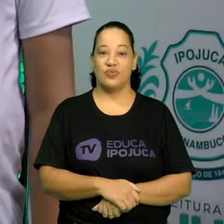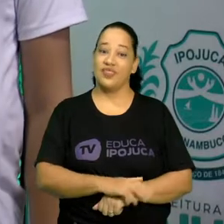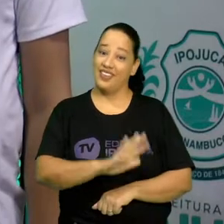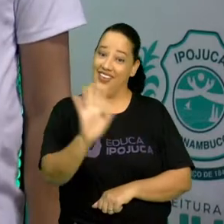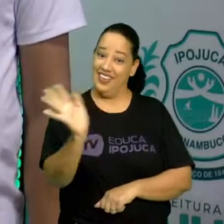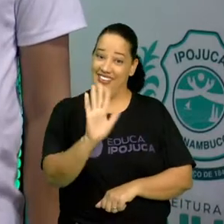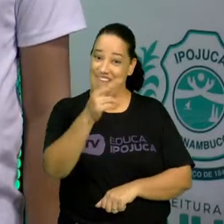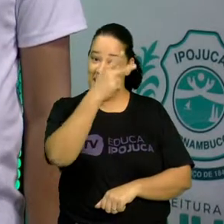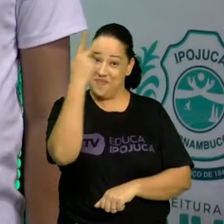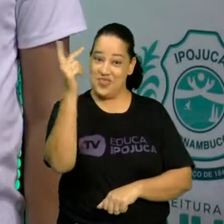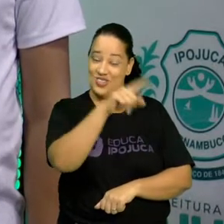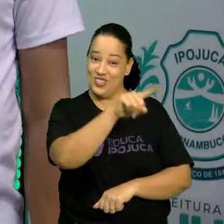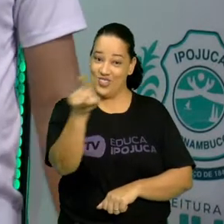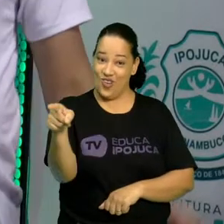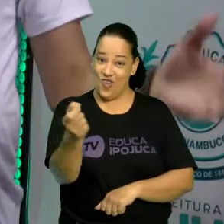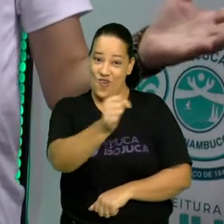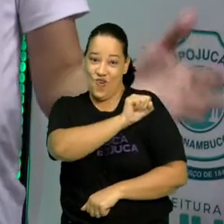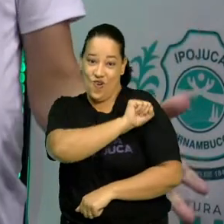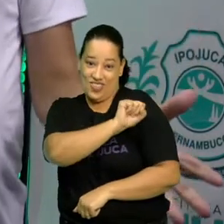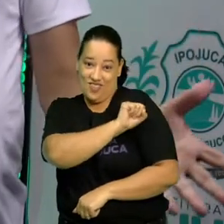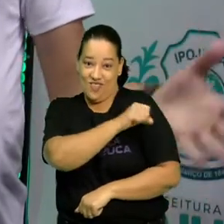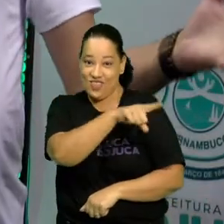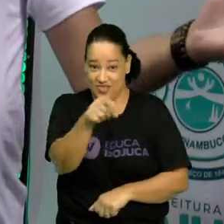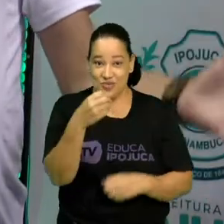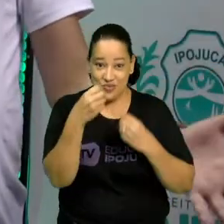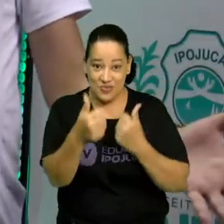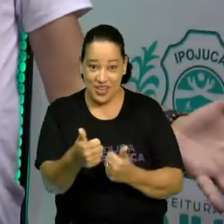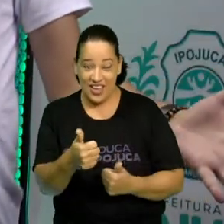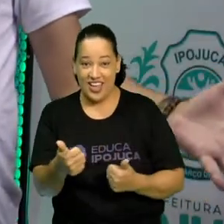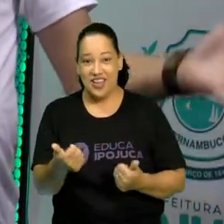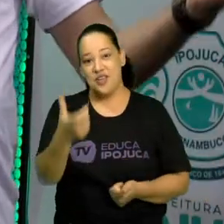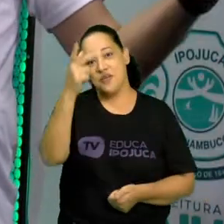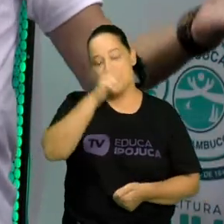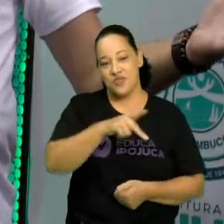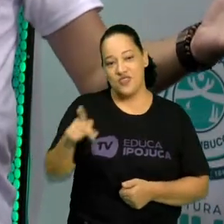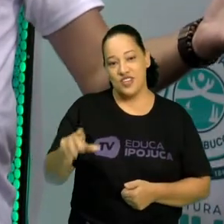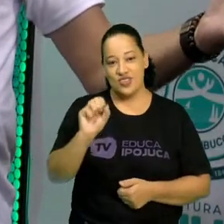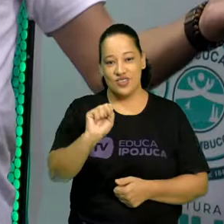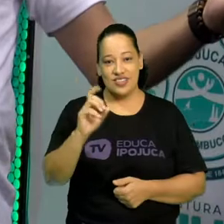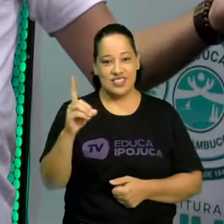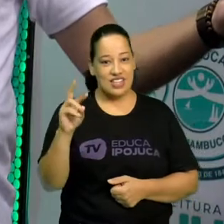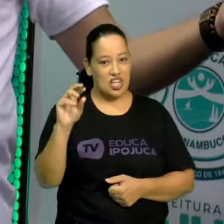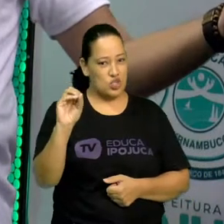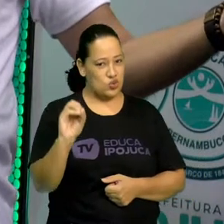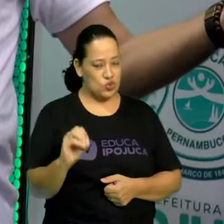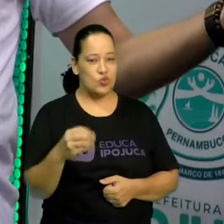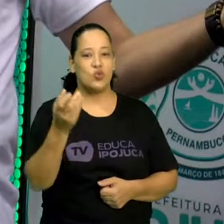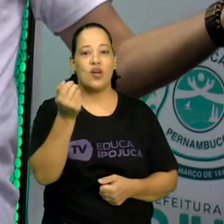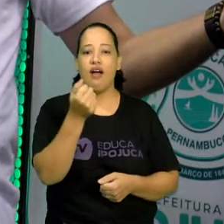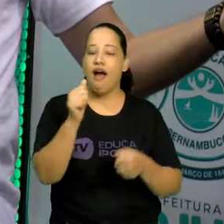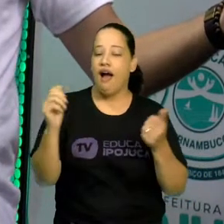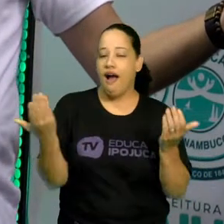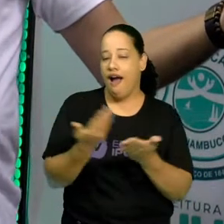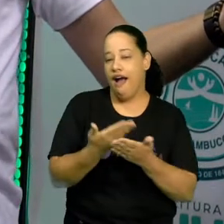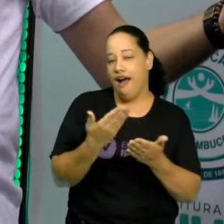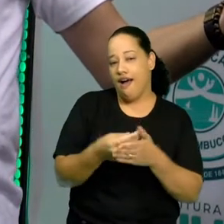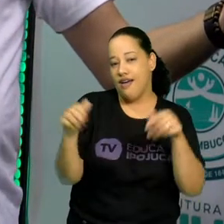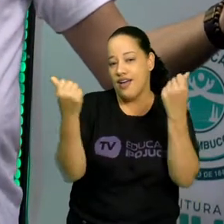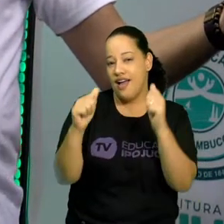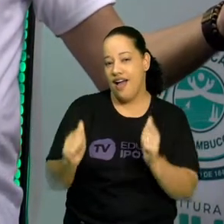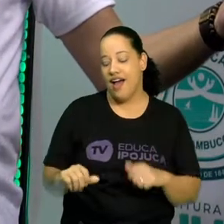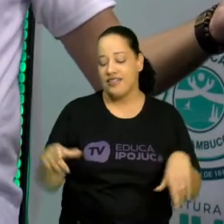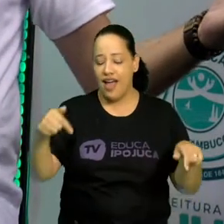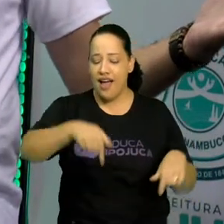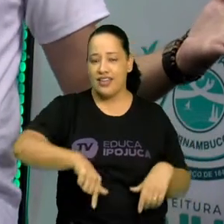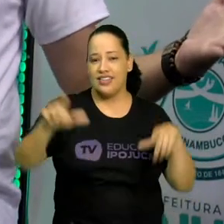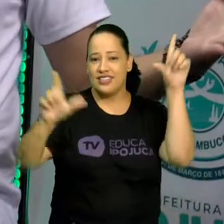E aí, galera, tudo bom? Oitavo ano, professor Sandro Guerra, aula de artes. E hoje a gente aqui na TV Ipojuca,